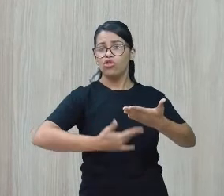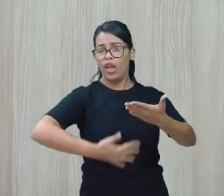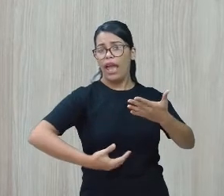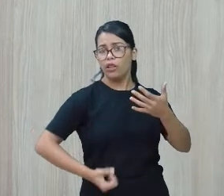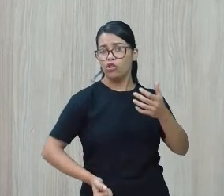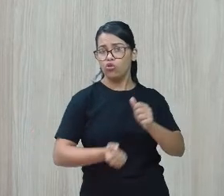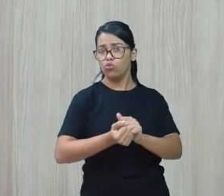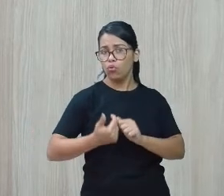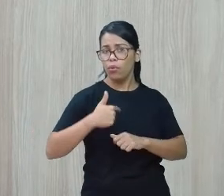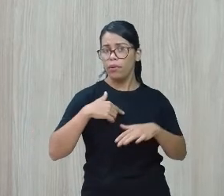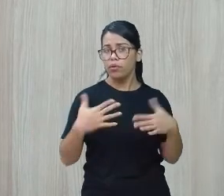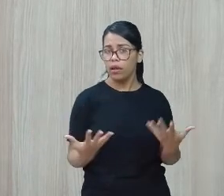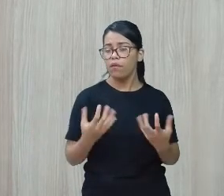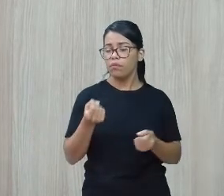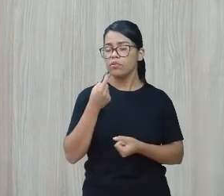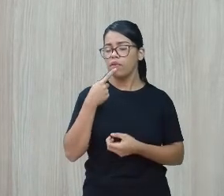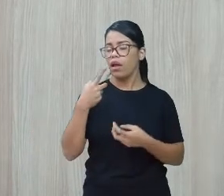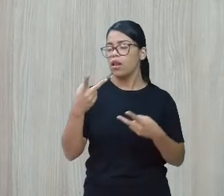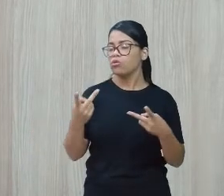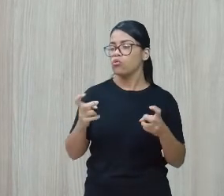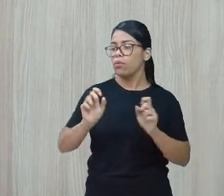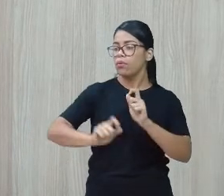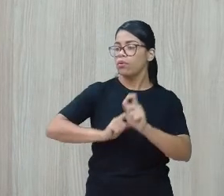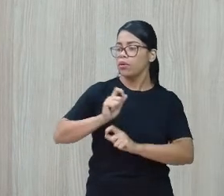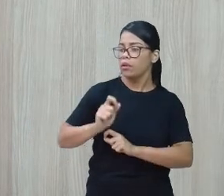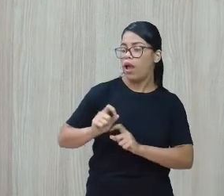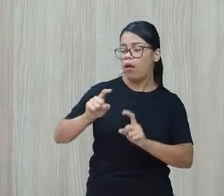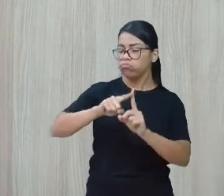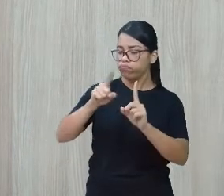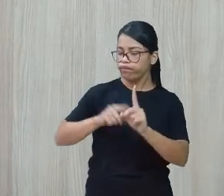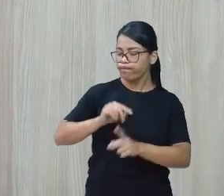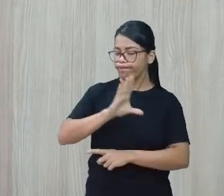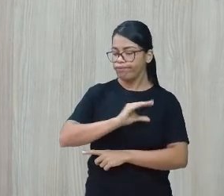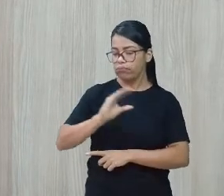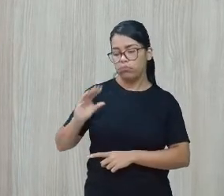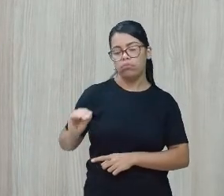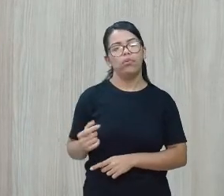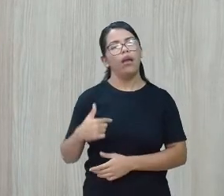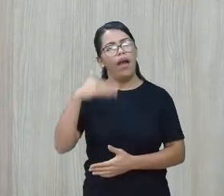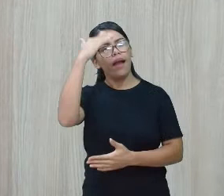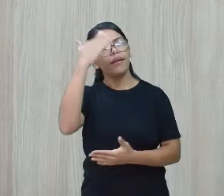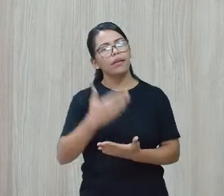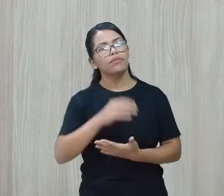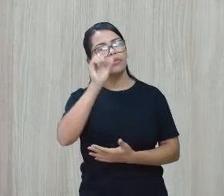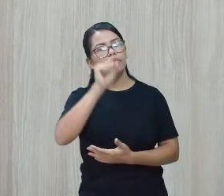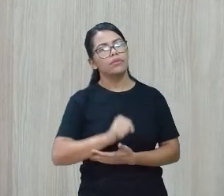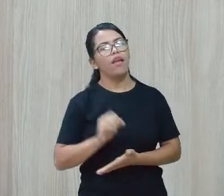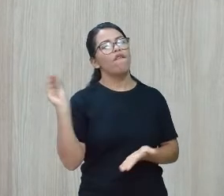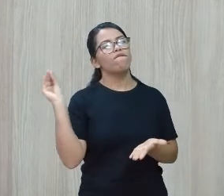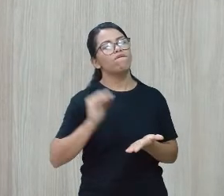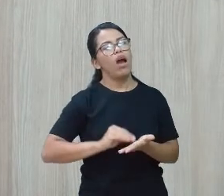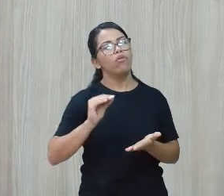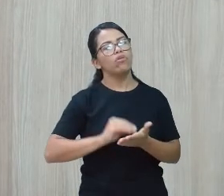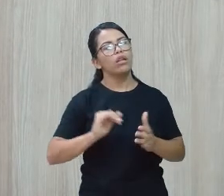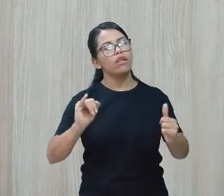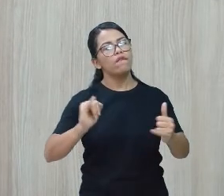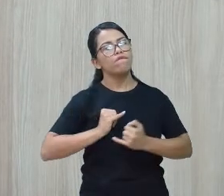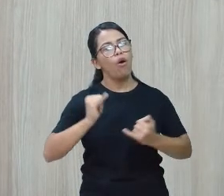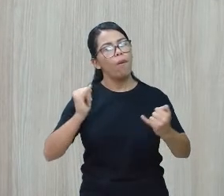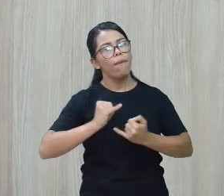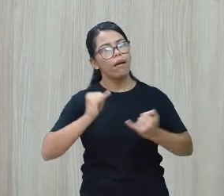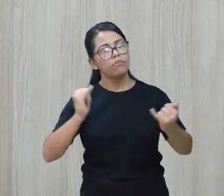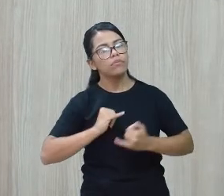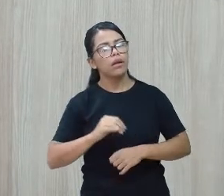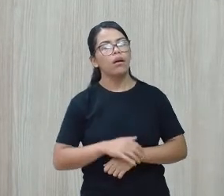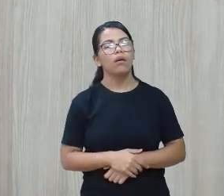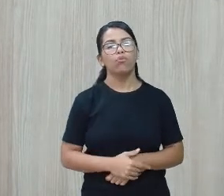né, da gravidez na adolescência. Acreditamos que sim, né? A falta de informação, né,